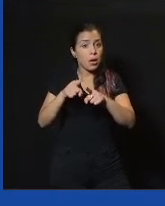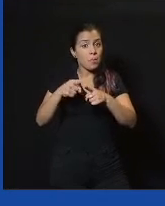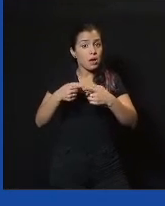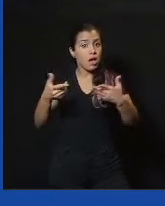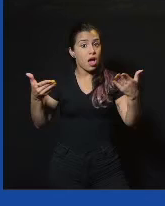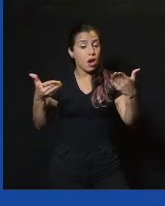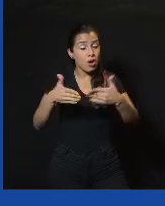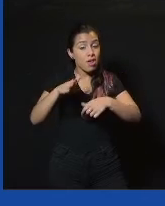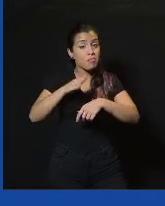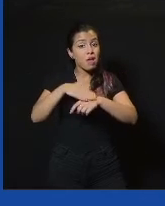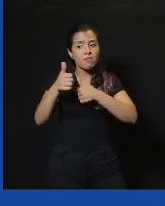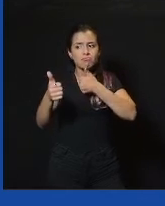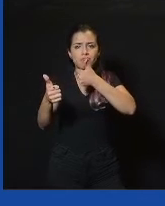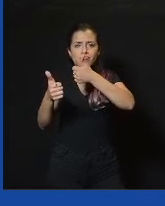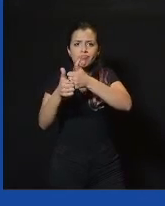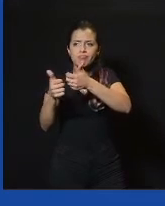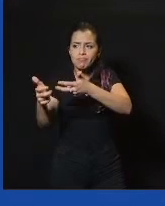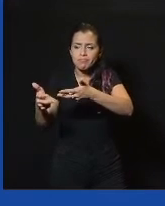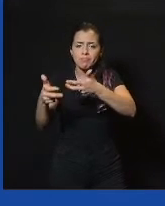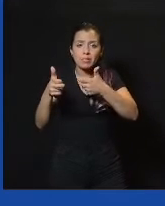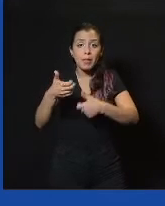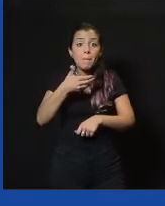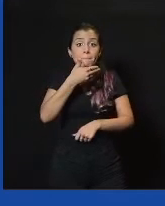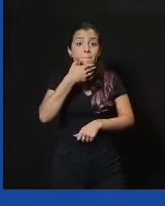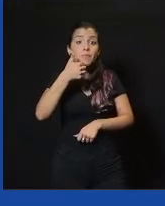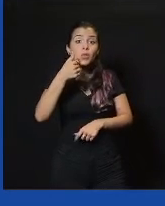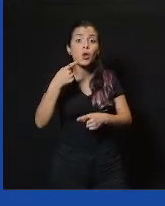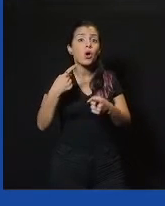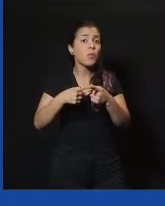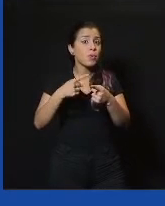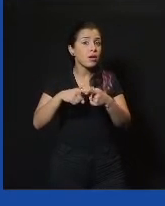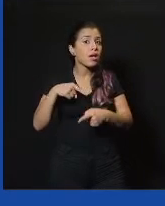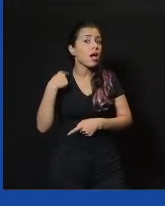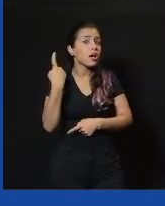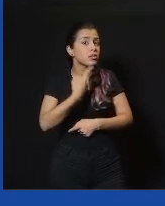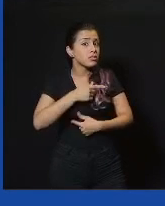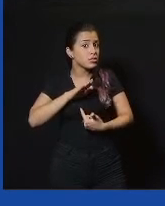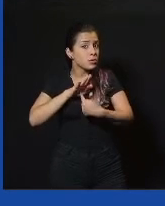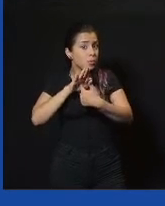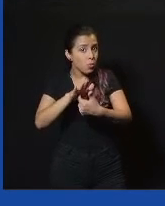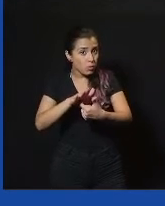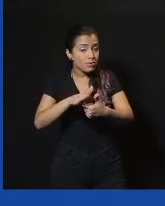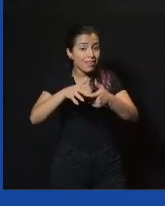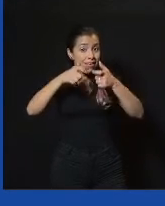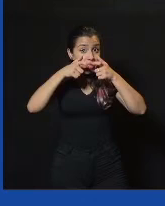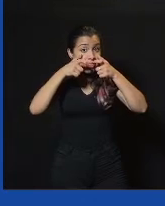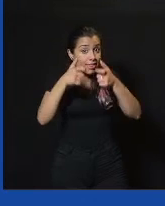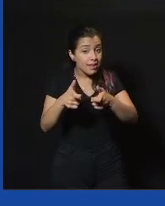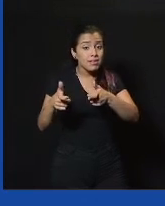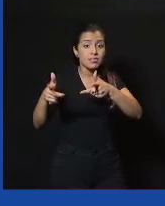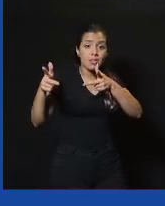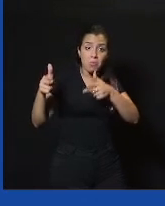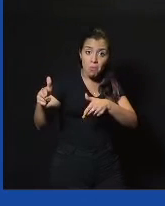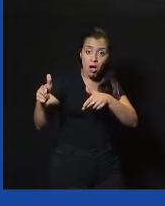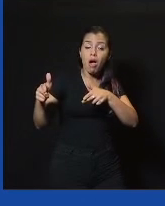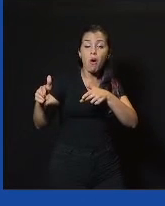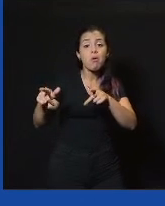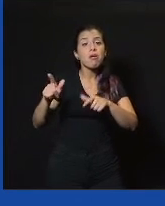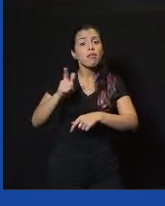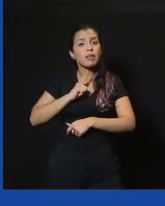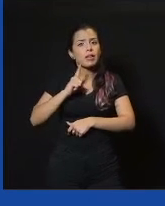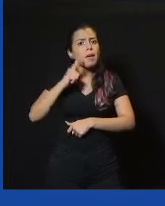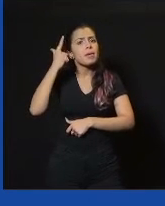mais próxima, né? A gente tinha uma vontade, mas a gente não se une porque gosta, a gente se une porque tem um interesse comum, tem pensamentos que nos unem, tem ações que